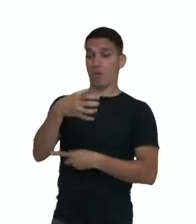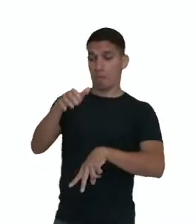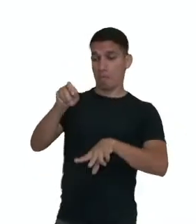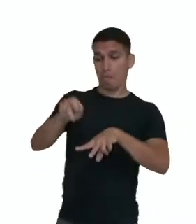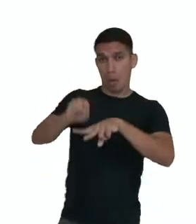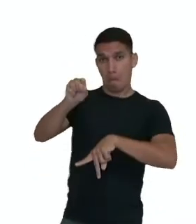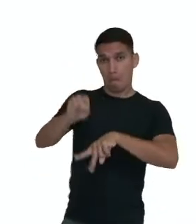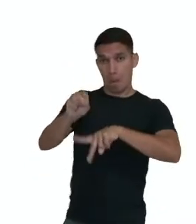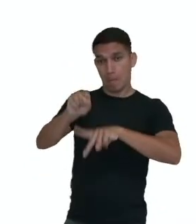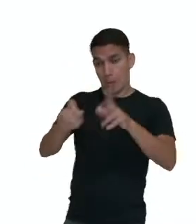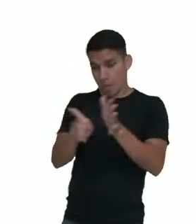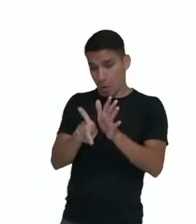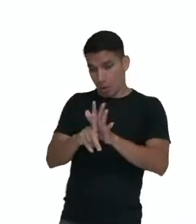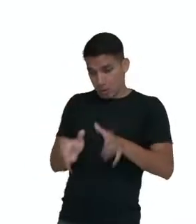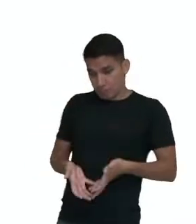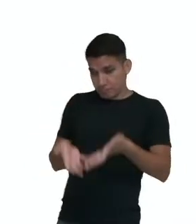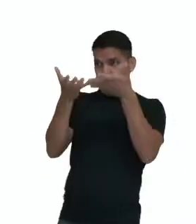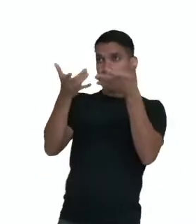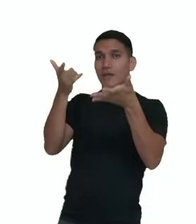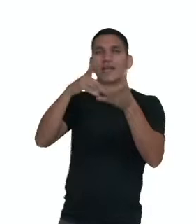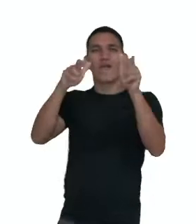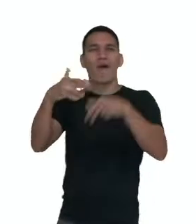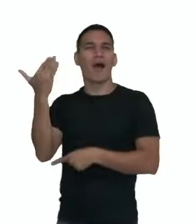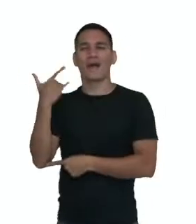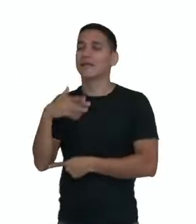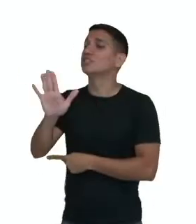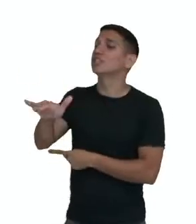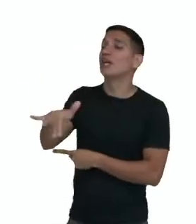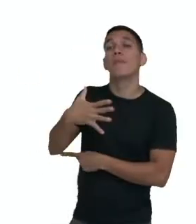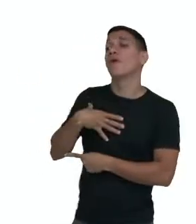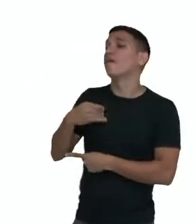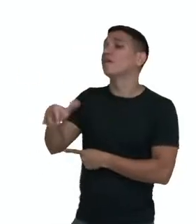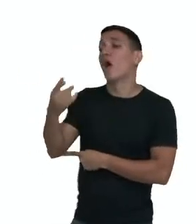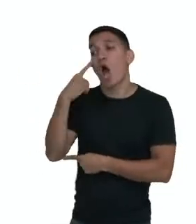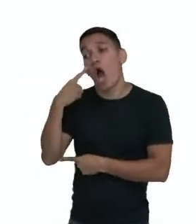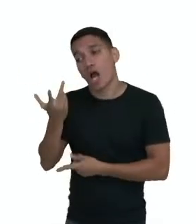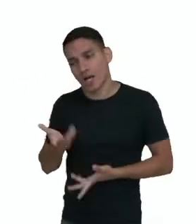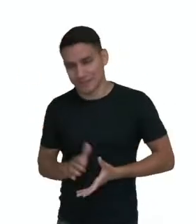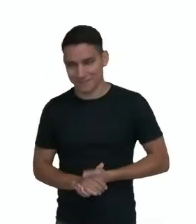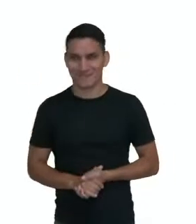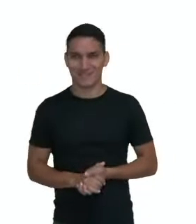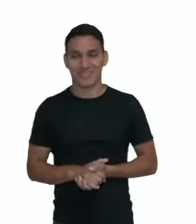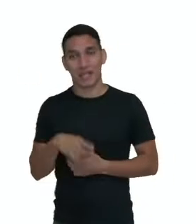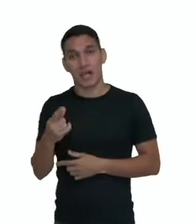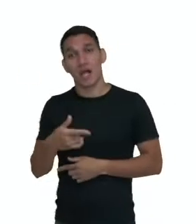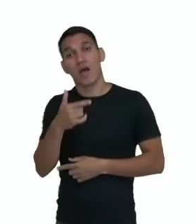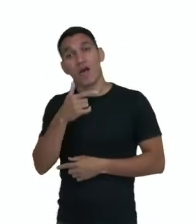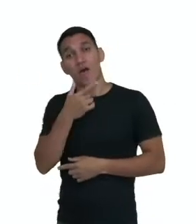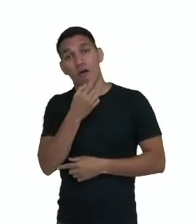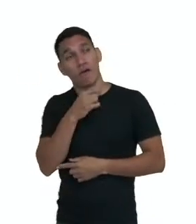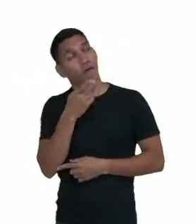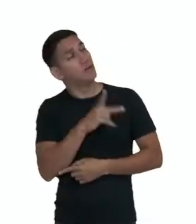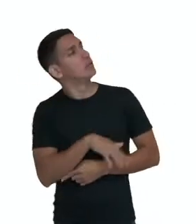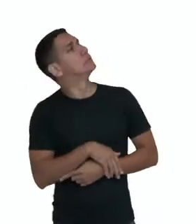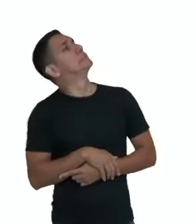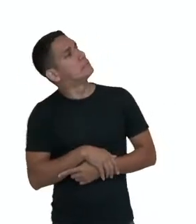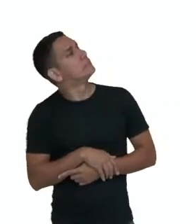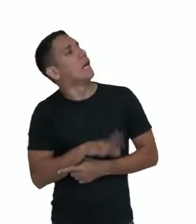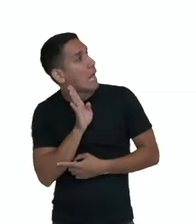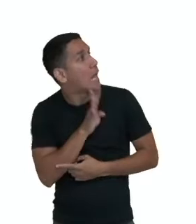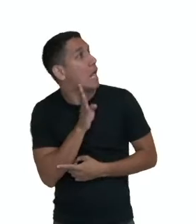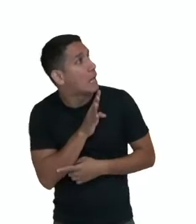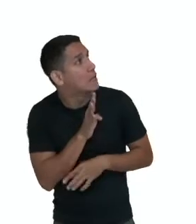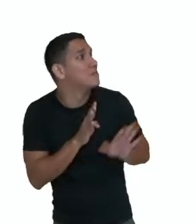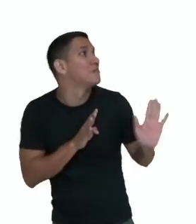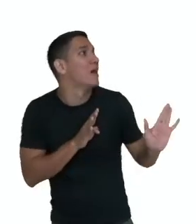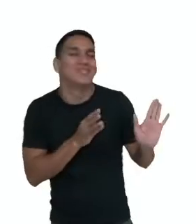pé, como antigamente, e chamou o garoto. Filho, olha! O garoto disse, legal,